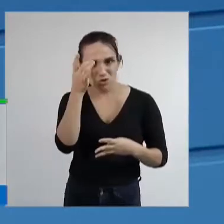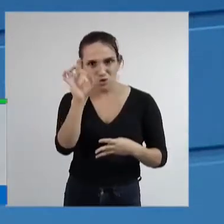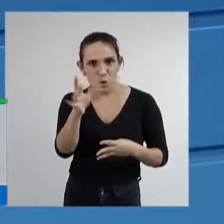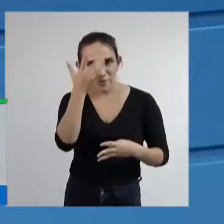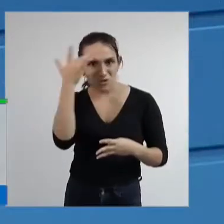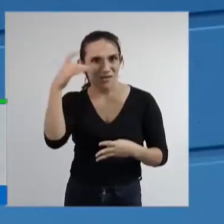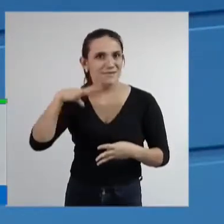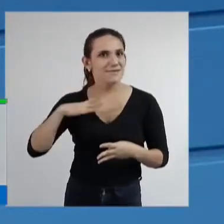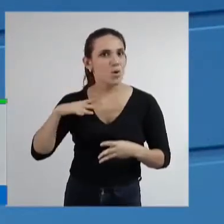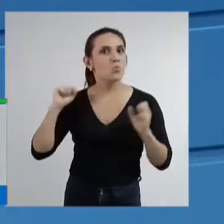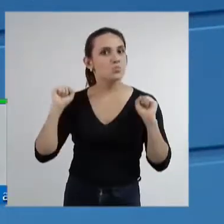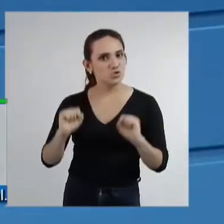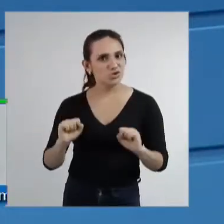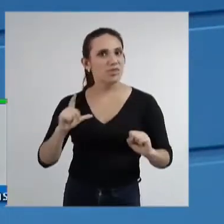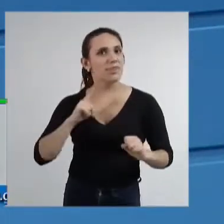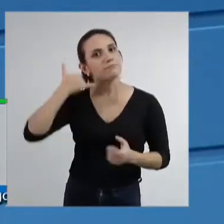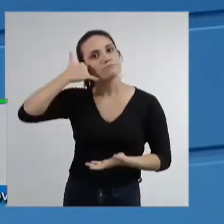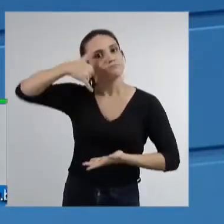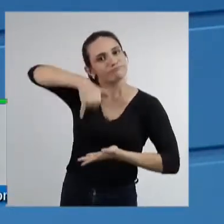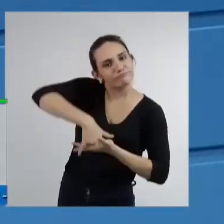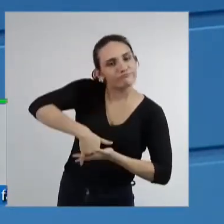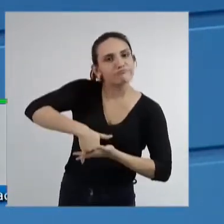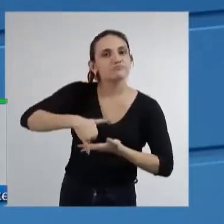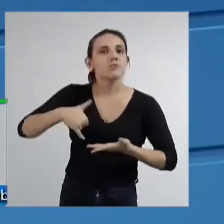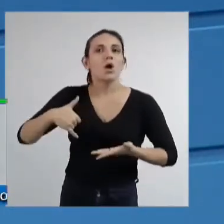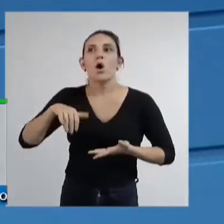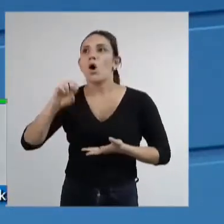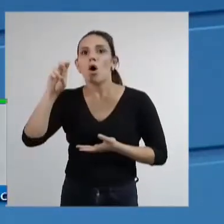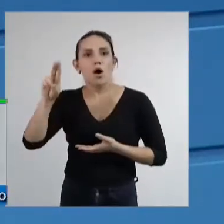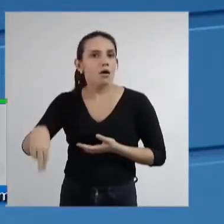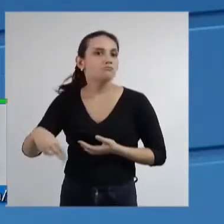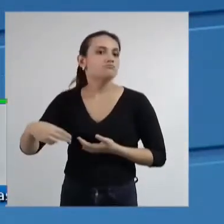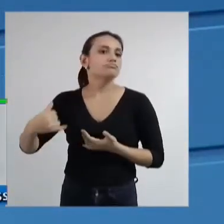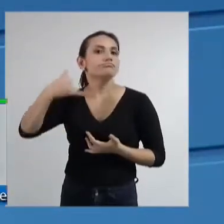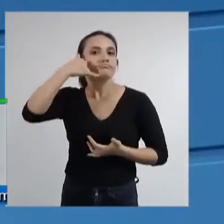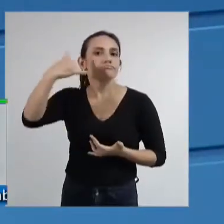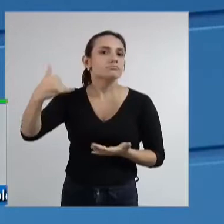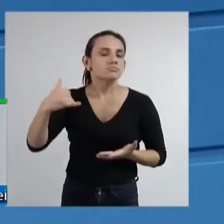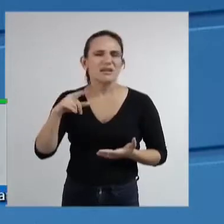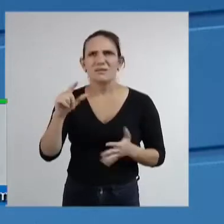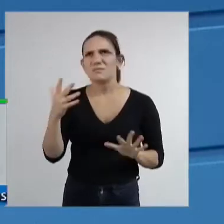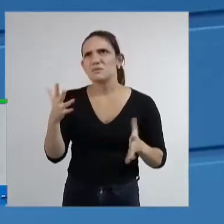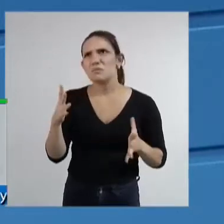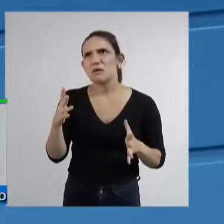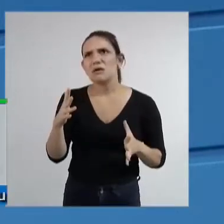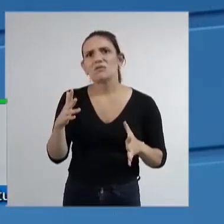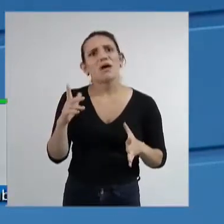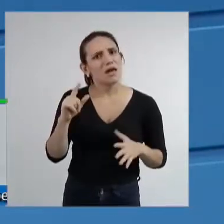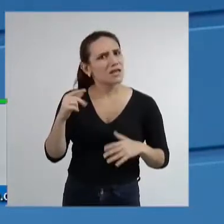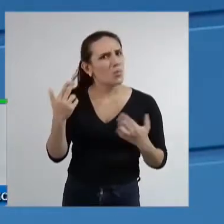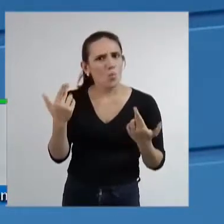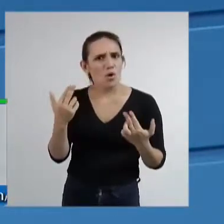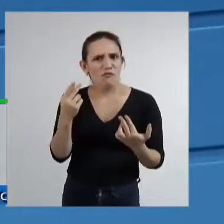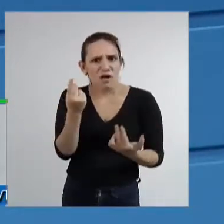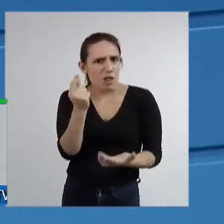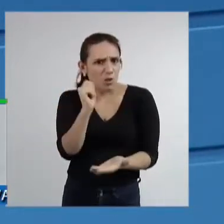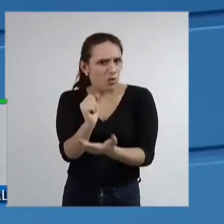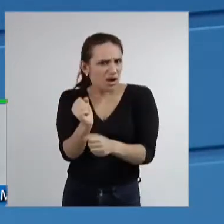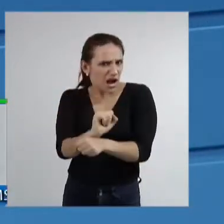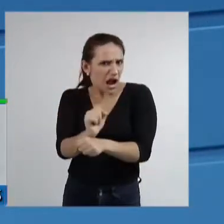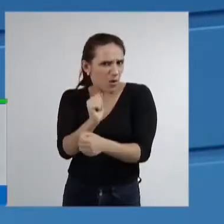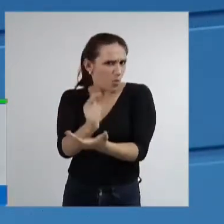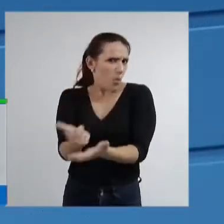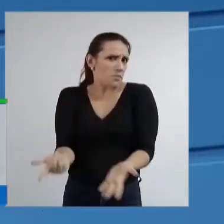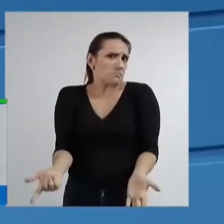direito de usufruir de um bem, que é um telefone, que custava mais de um carro zero. E